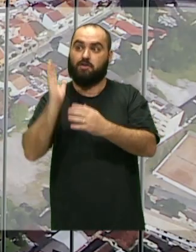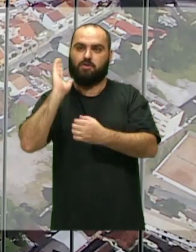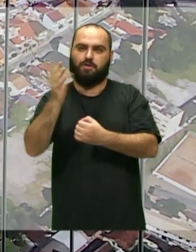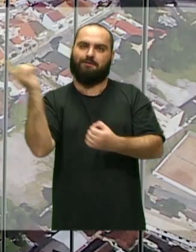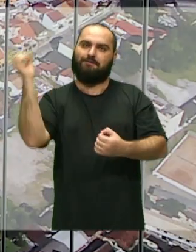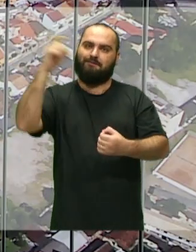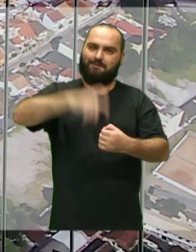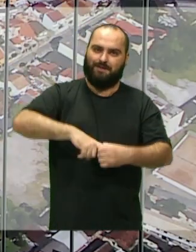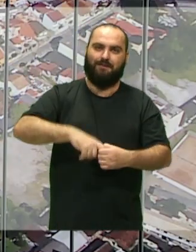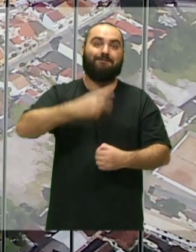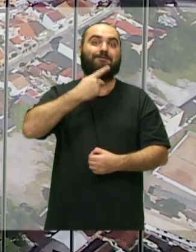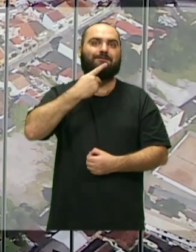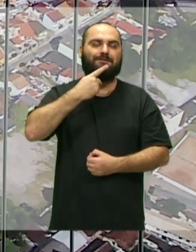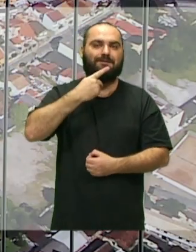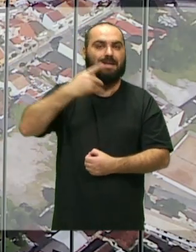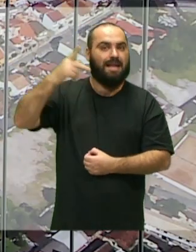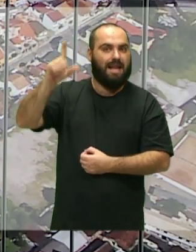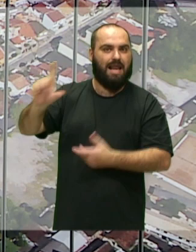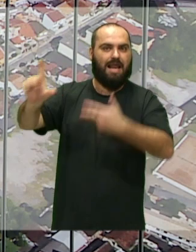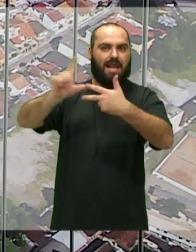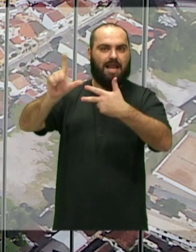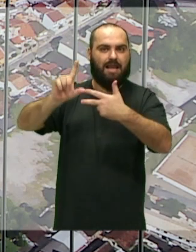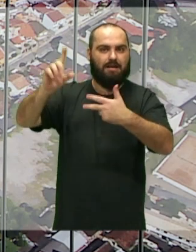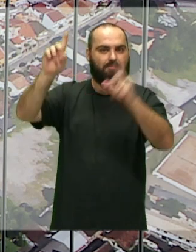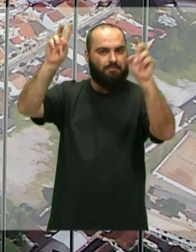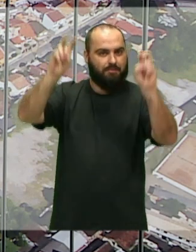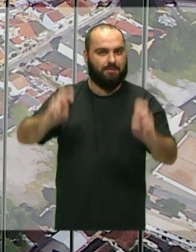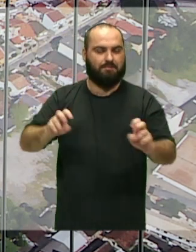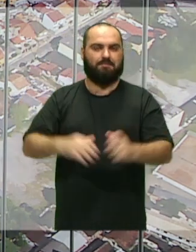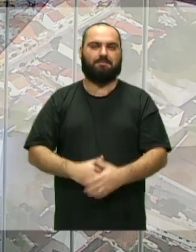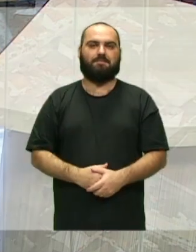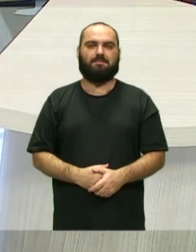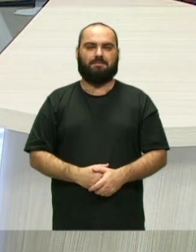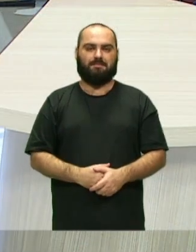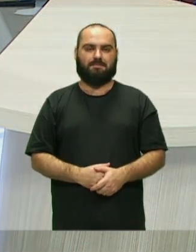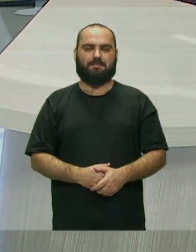já retorna com o programa legislativo em pauta